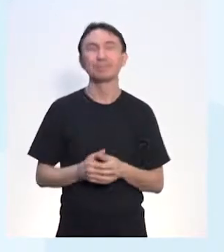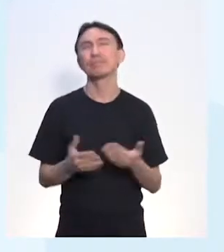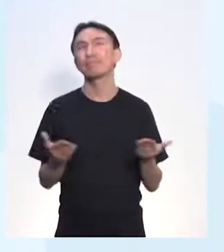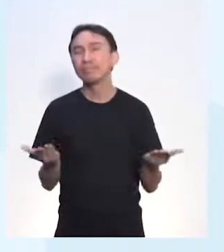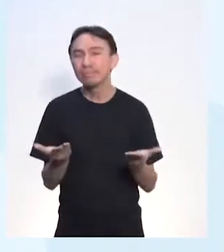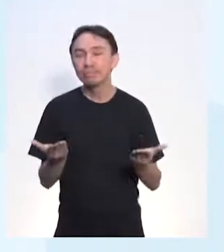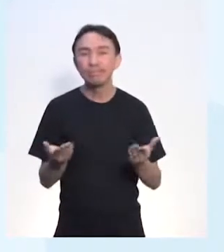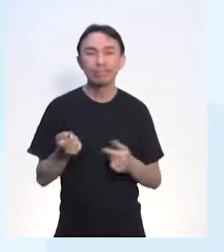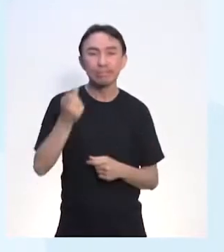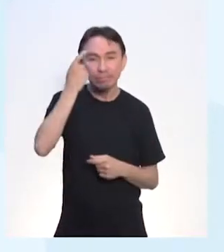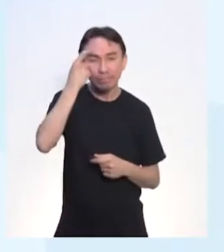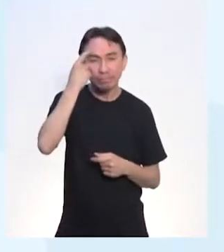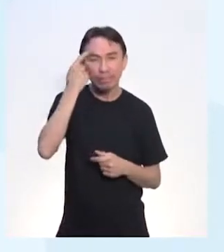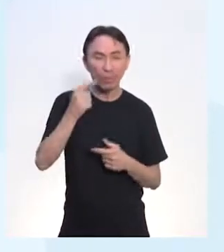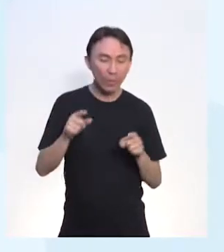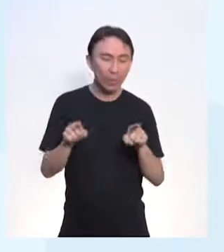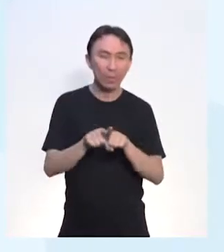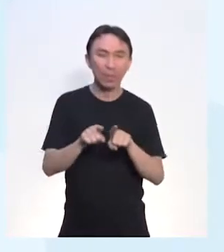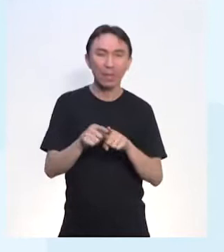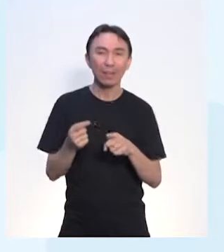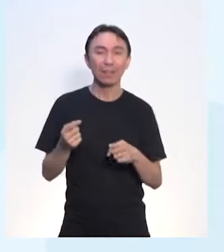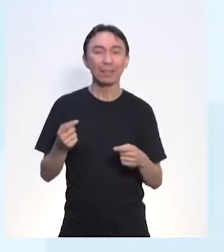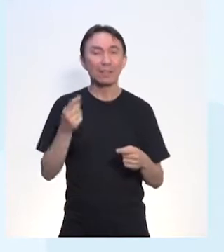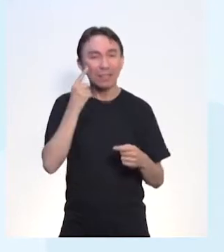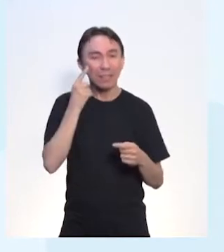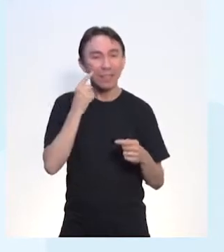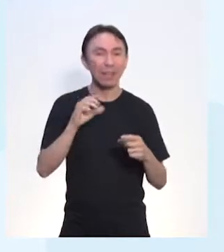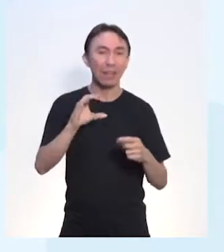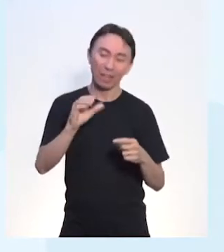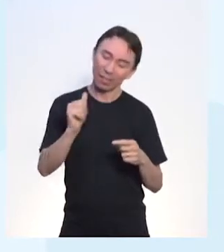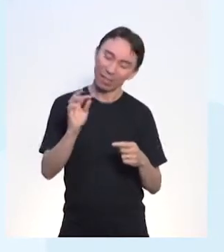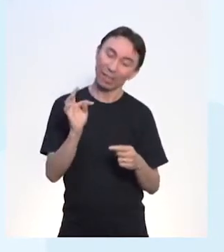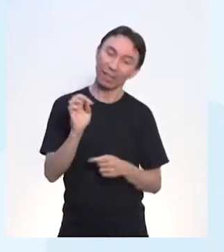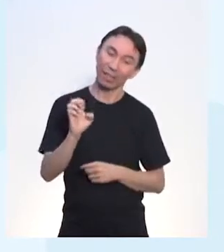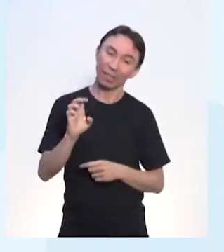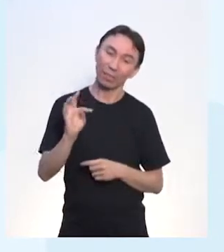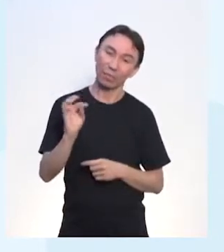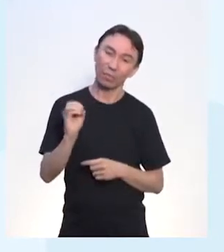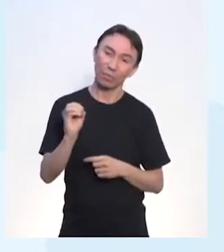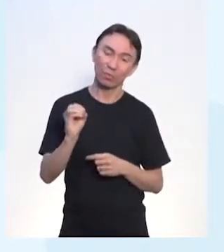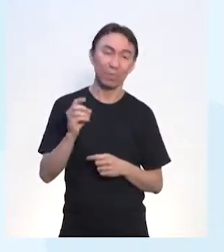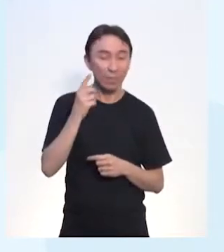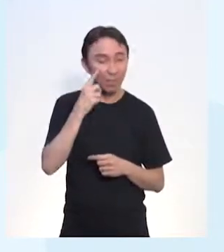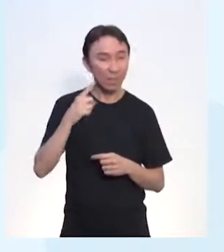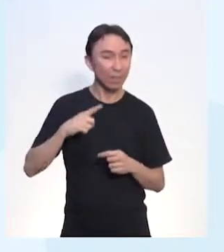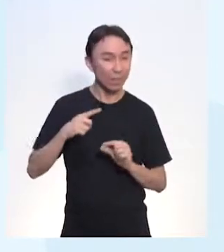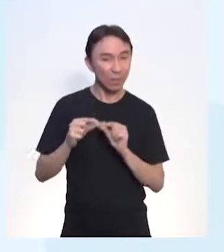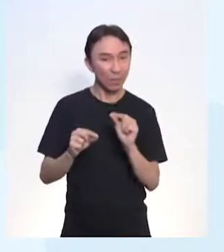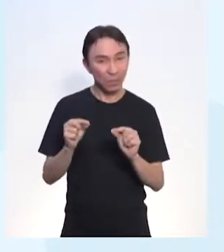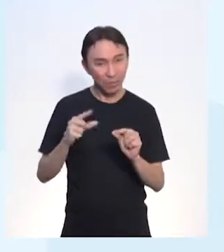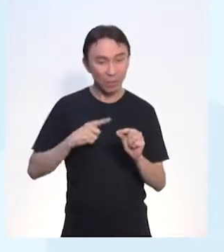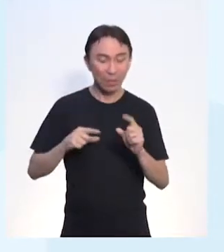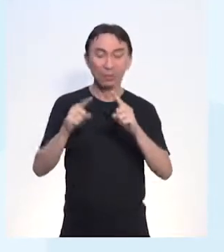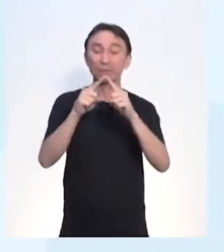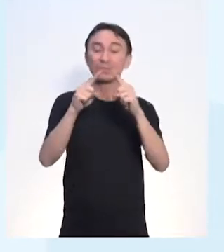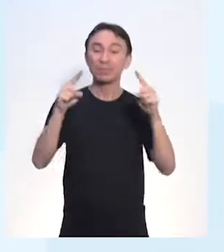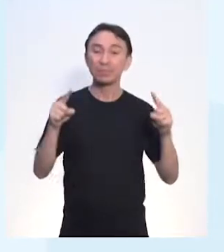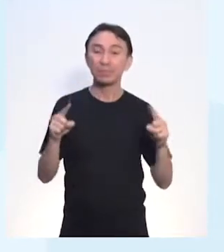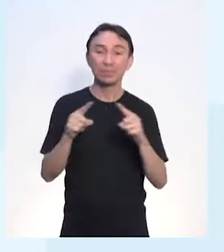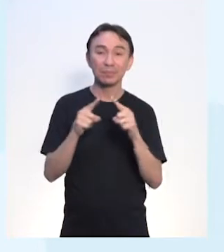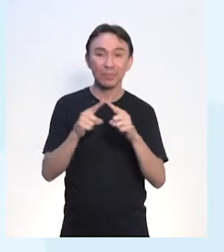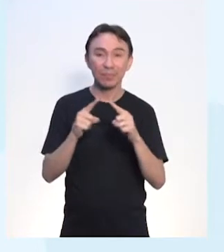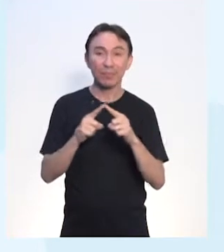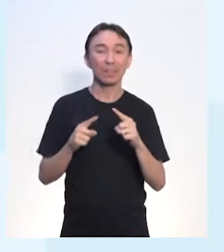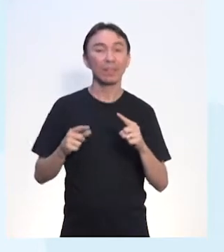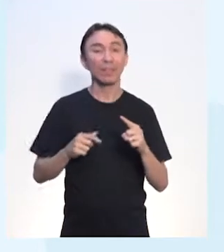pensar nos catetos. Eu tenho um cateto maior que chama B no triângulo ABC. Qual é meu cateto